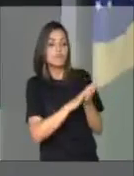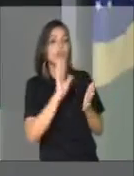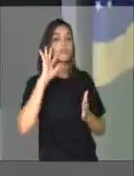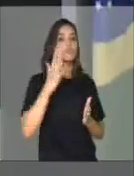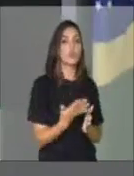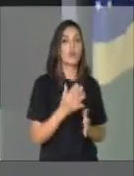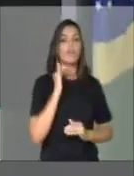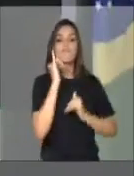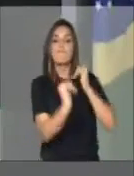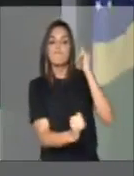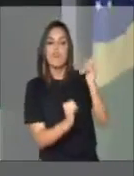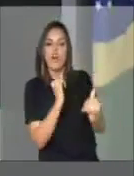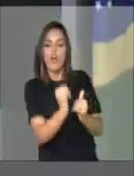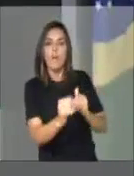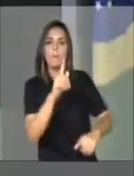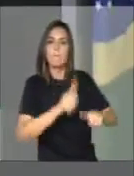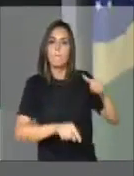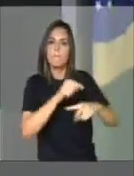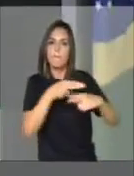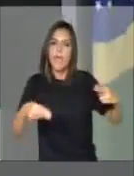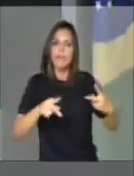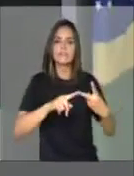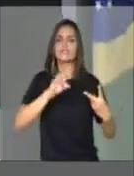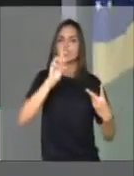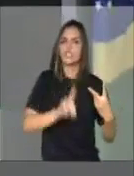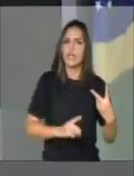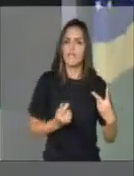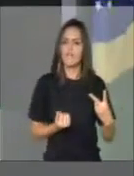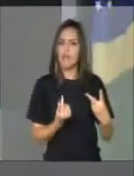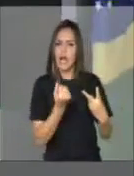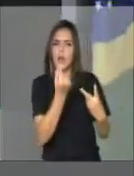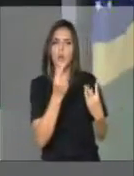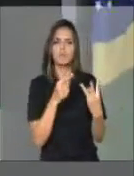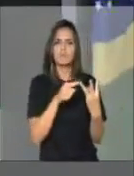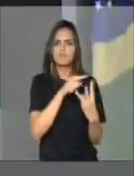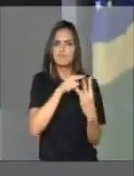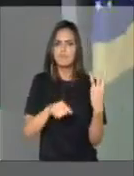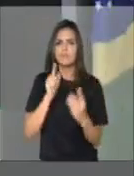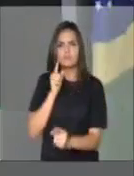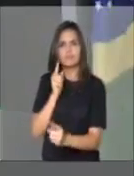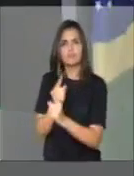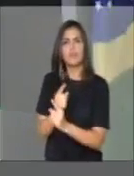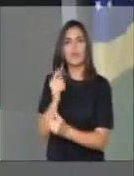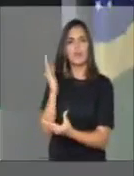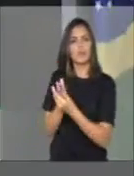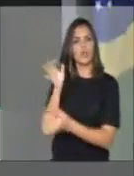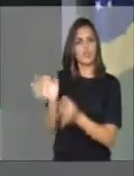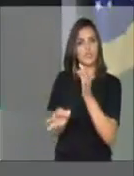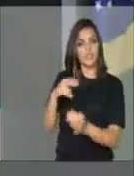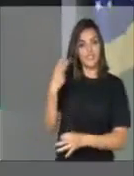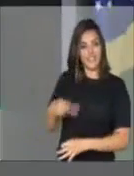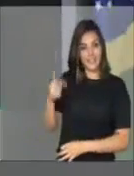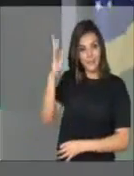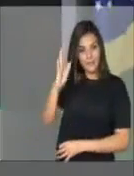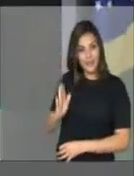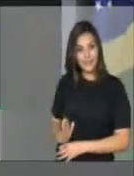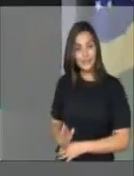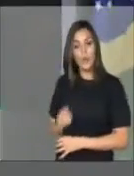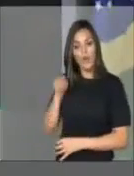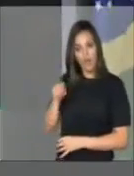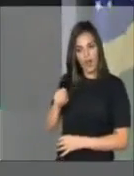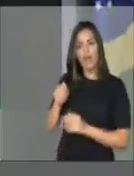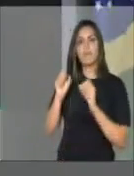pertinente informações sobre bens, direitos e valores identificados em procedimentos judiciais brasileiros